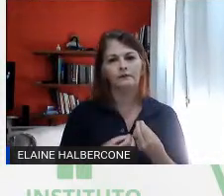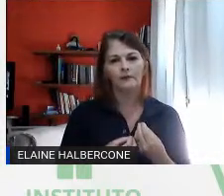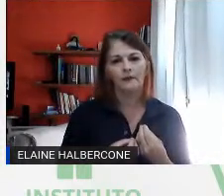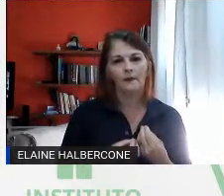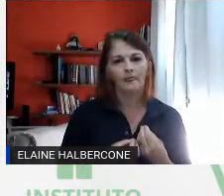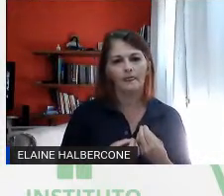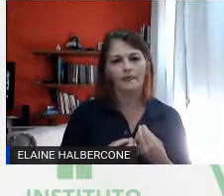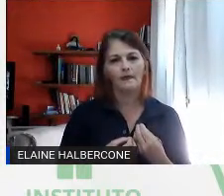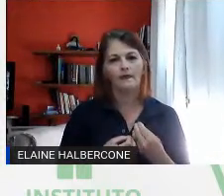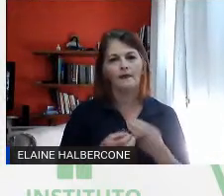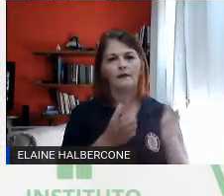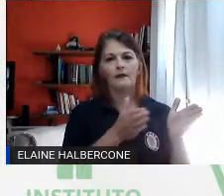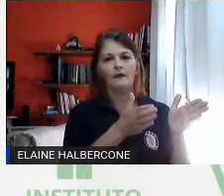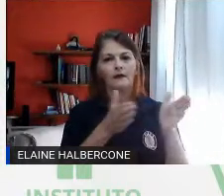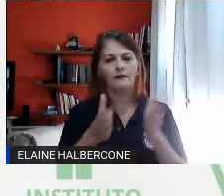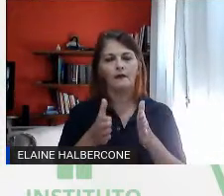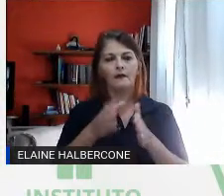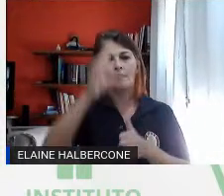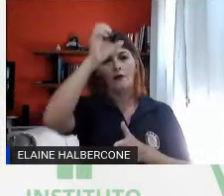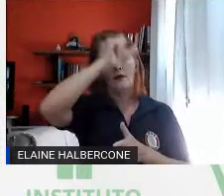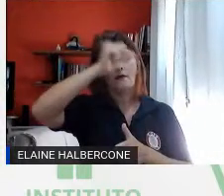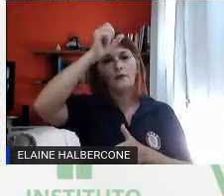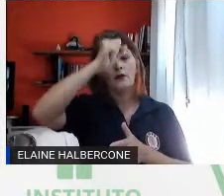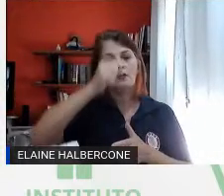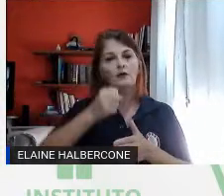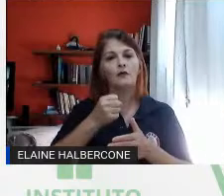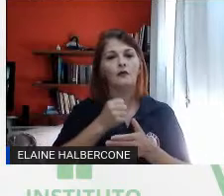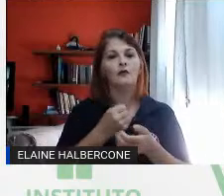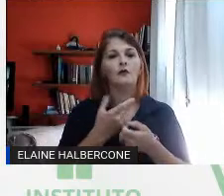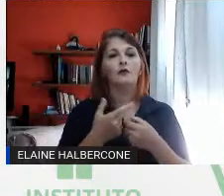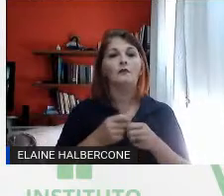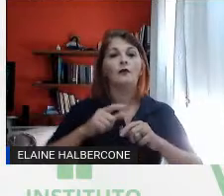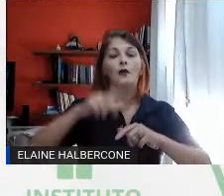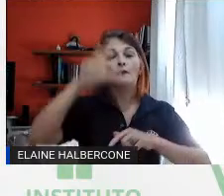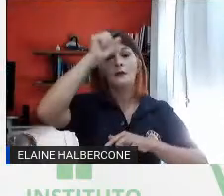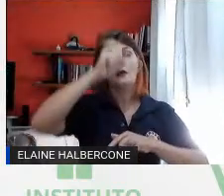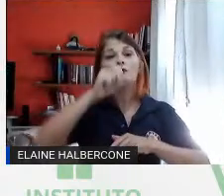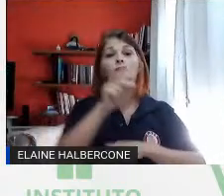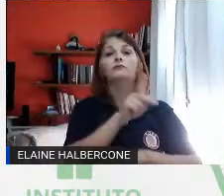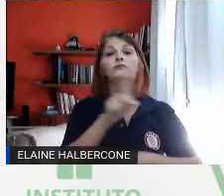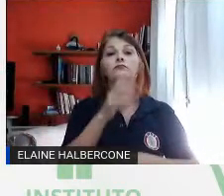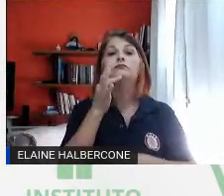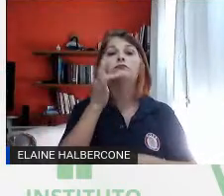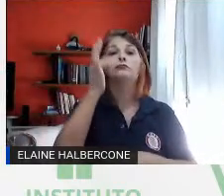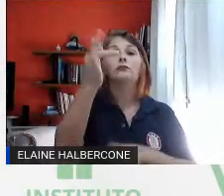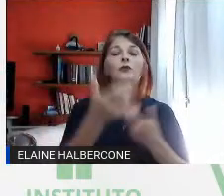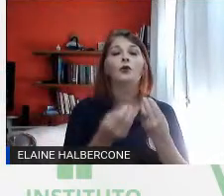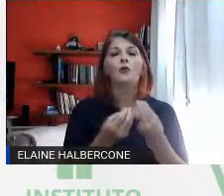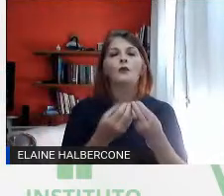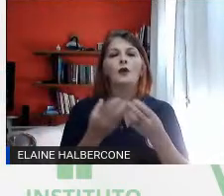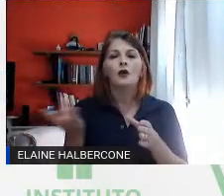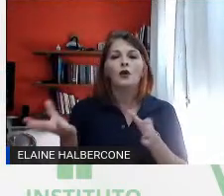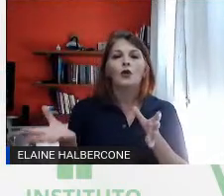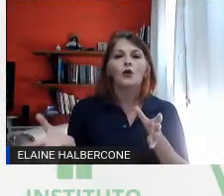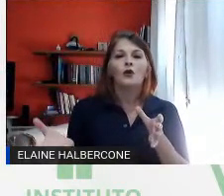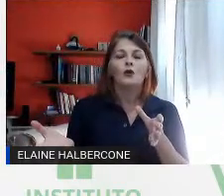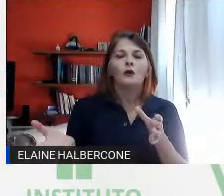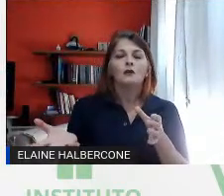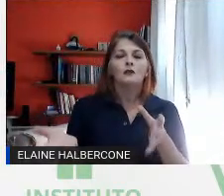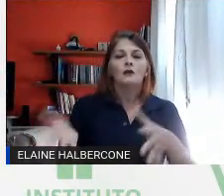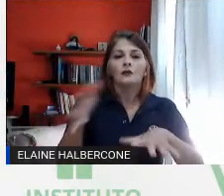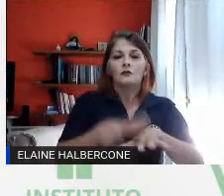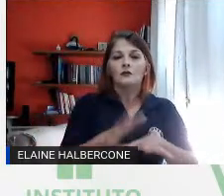A percepção do aprendizado para o exercício da docência. Para a inclusão dessas tecnologias na educação de